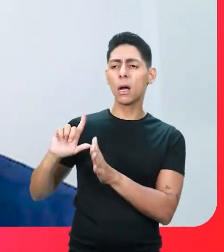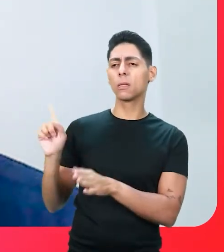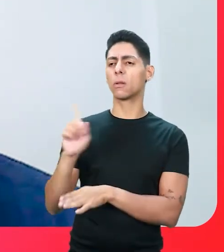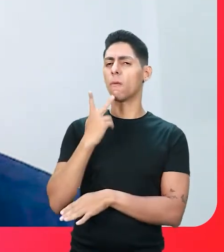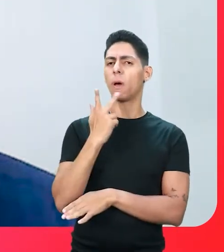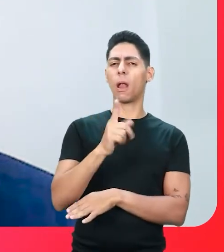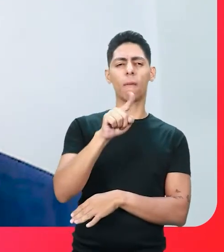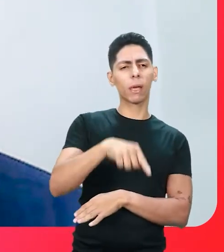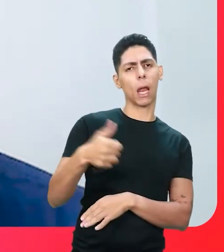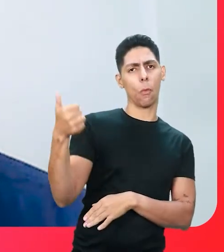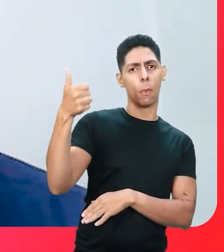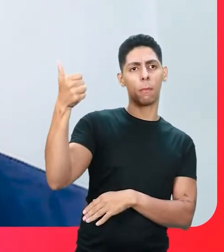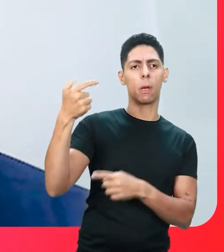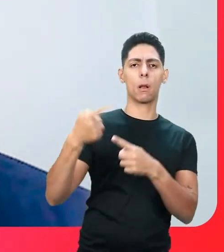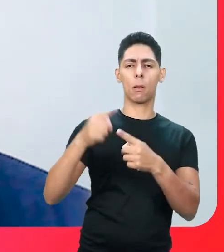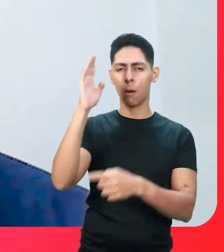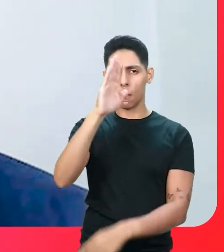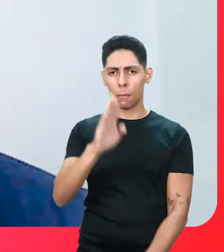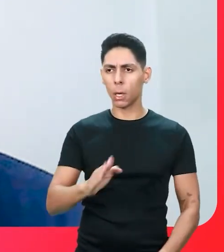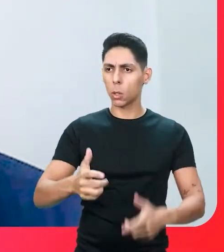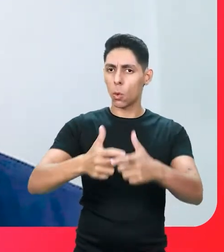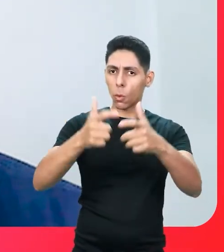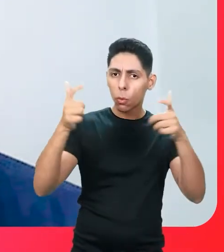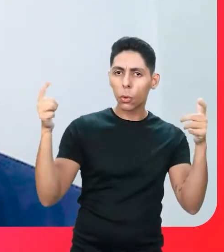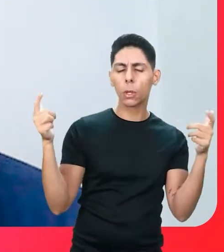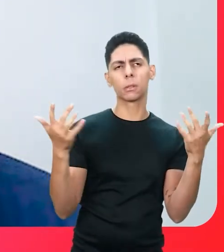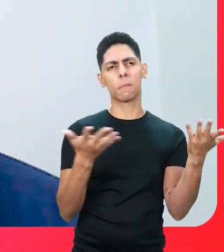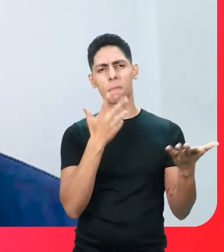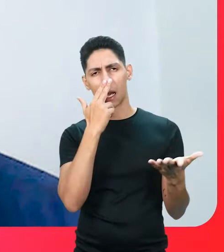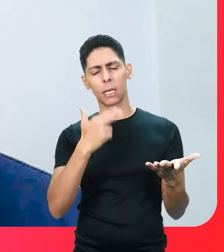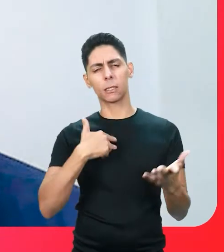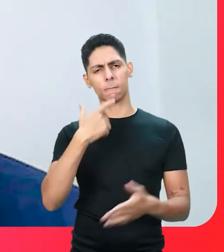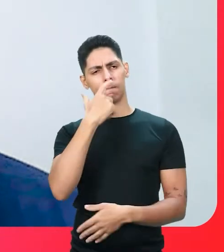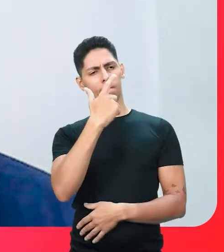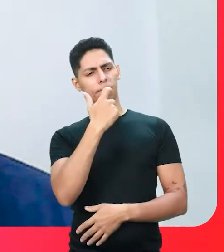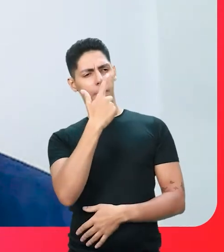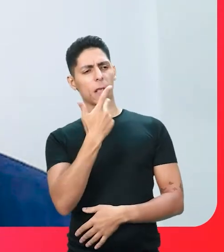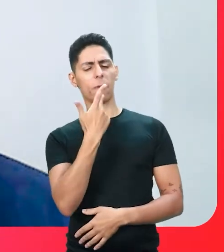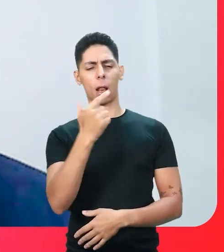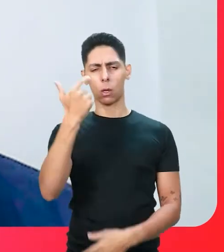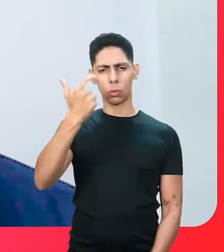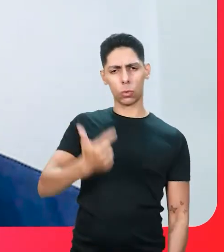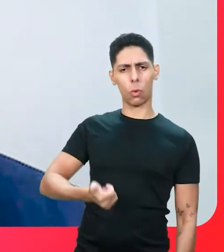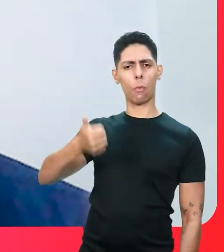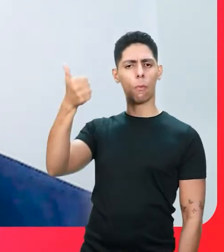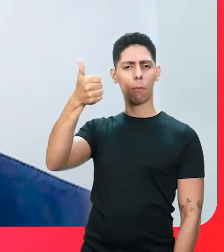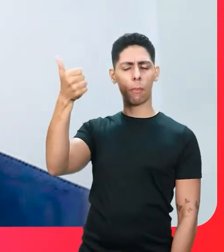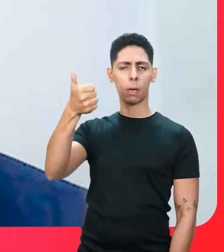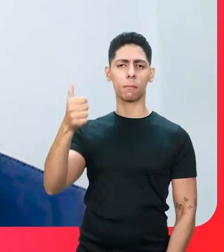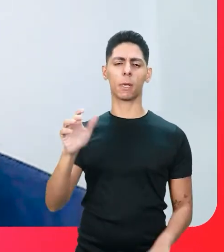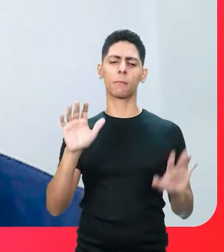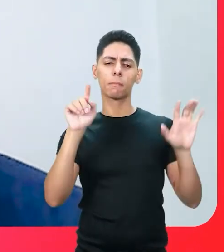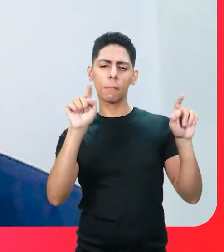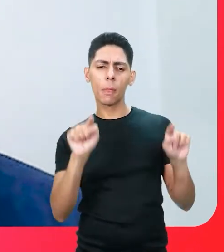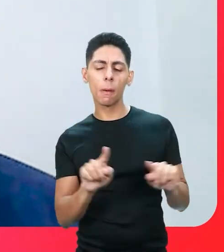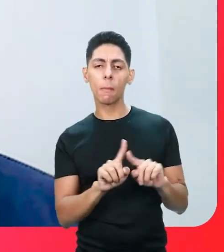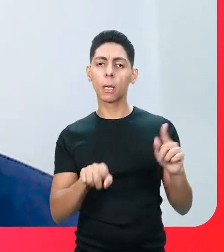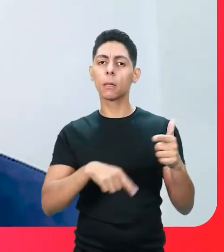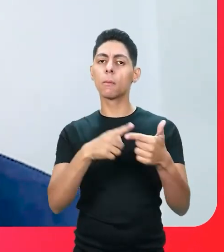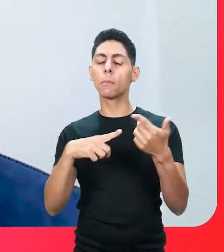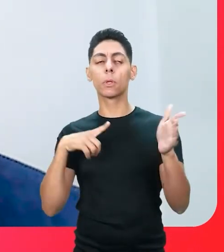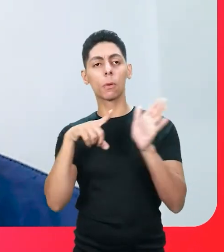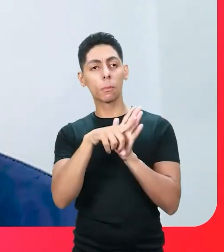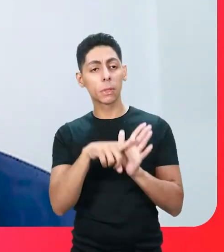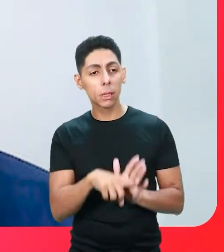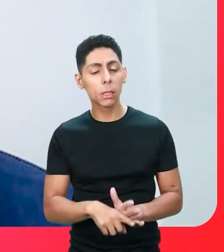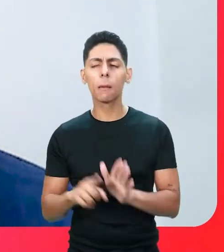grande que é meio pretensioso a gente dizer que é primeiro. O brasileiro também dizer que é primeiro nisso, mas eu pesquisei, perguntei em